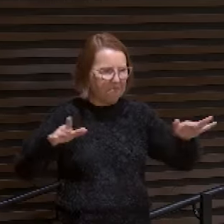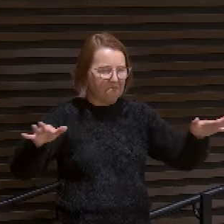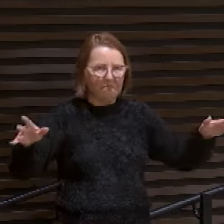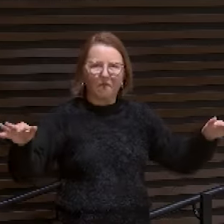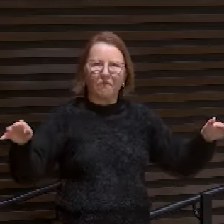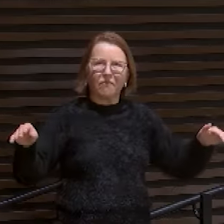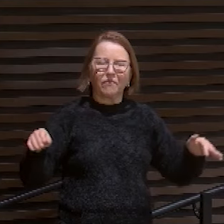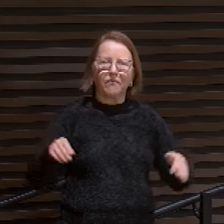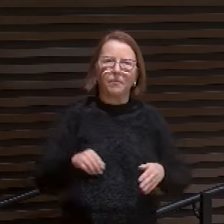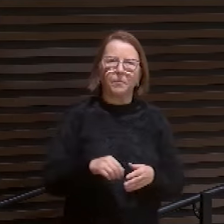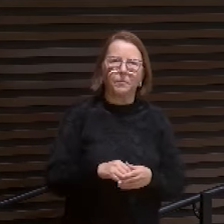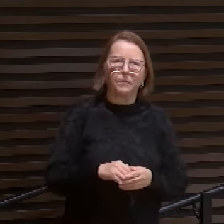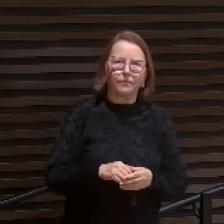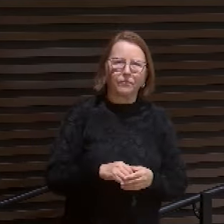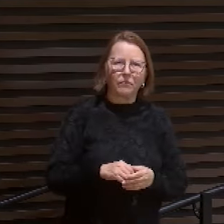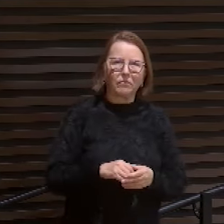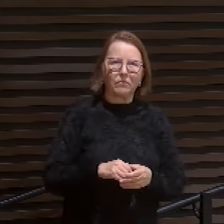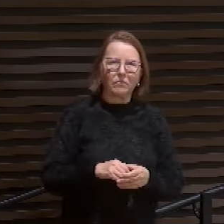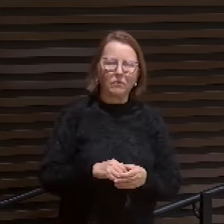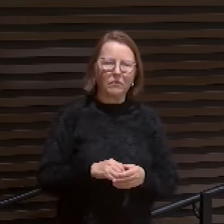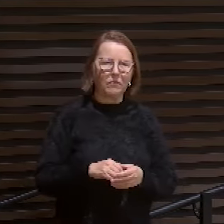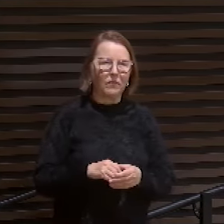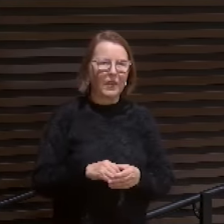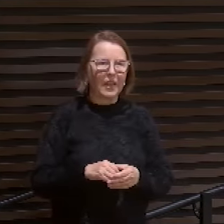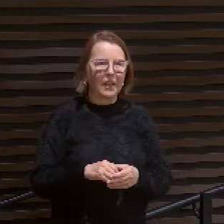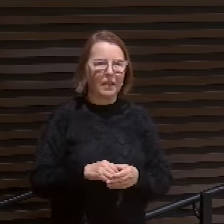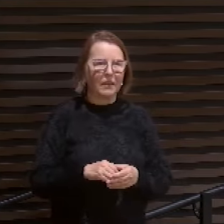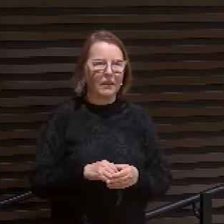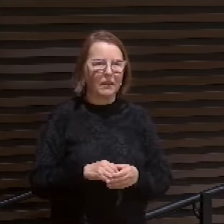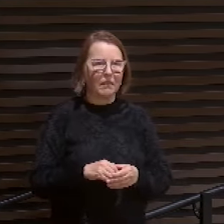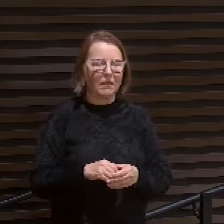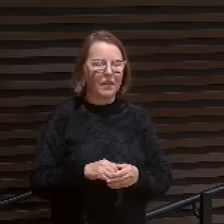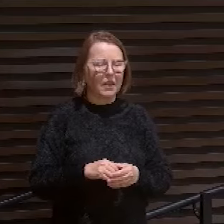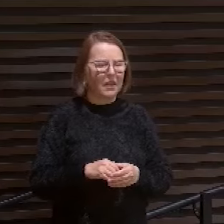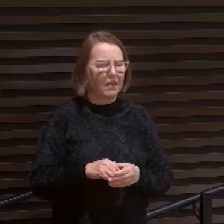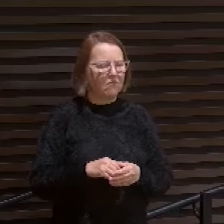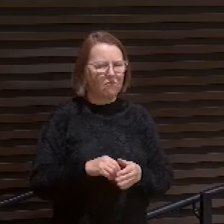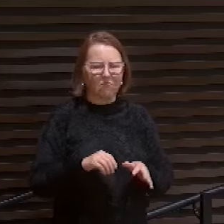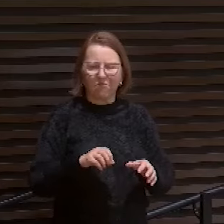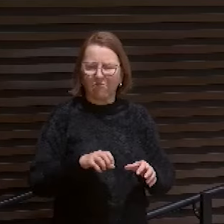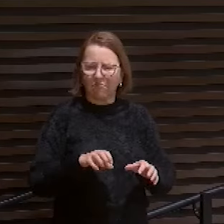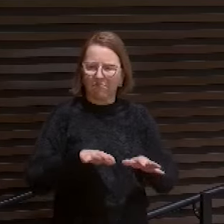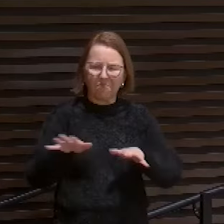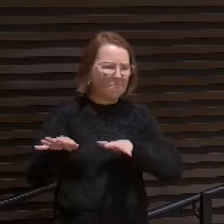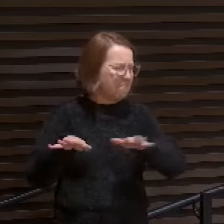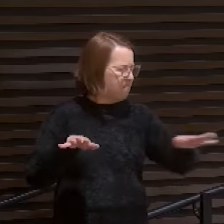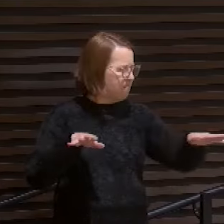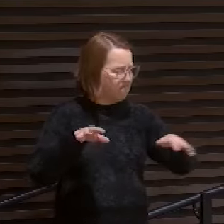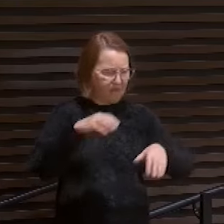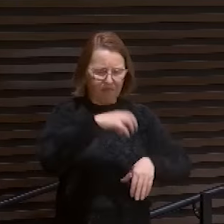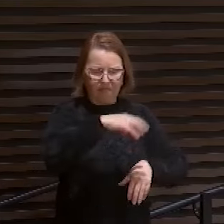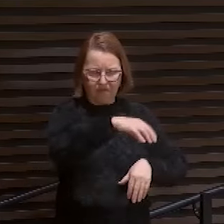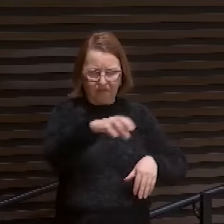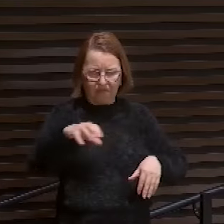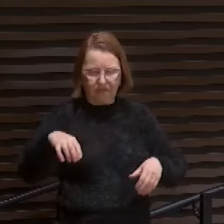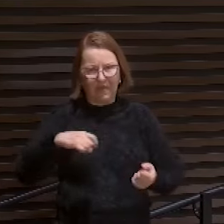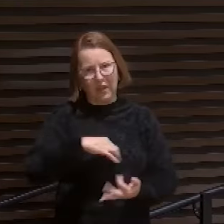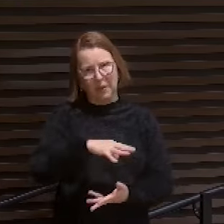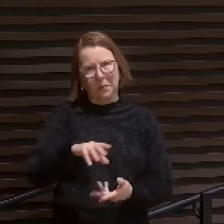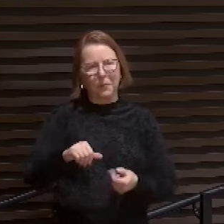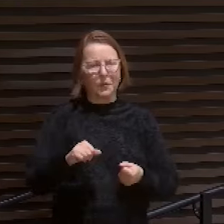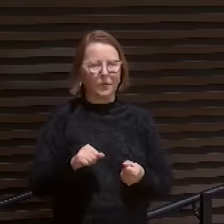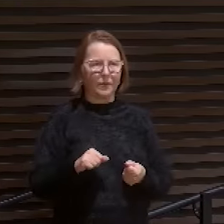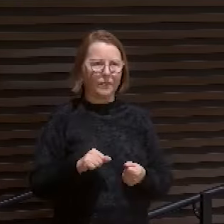os askenazis, eles se separaram e se misturaram. Estão pelo mundo.